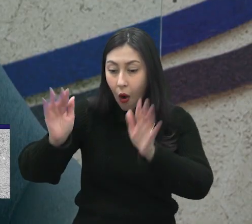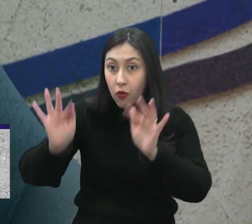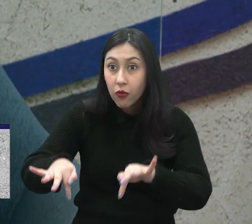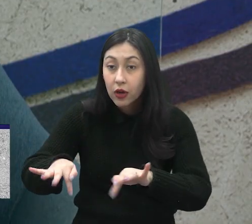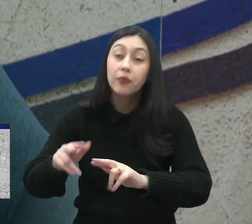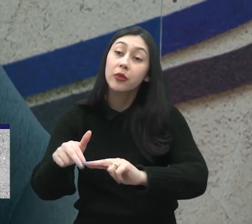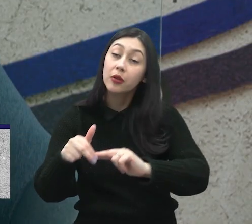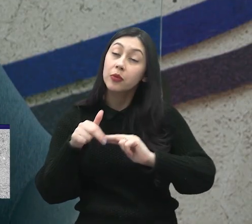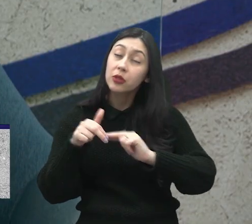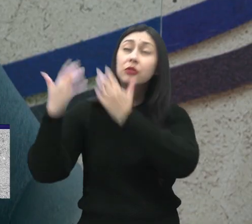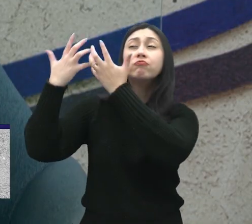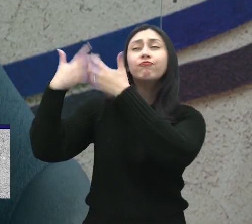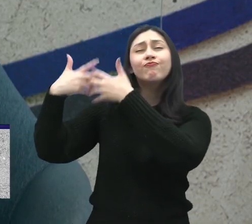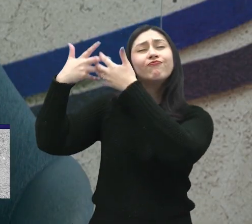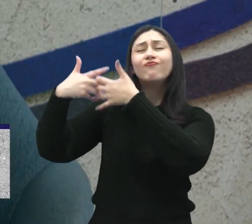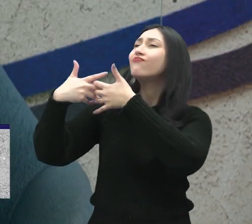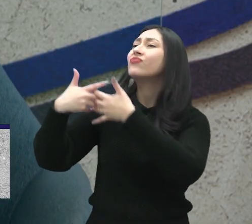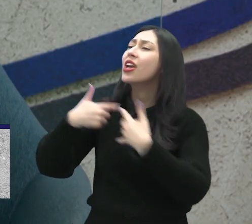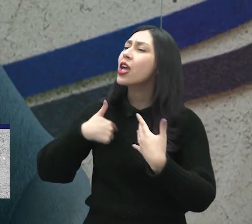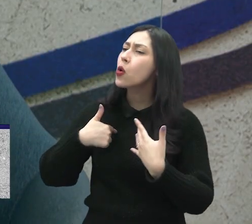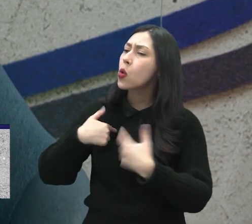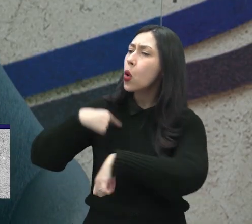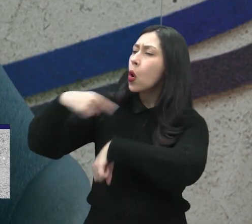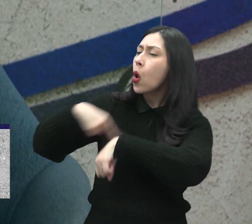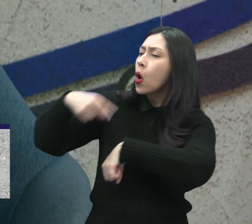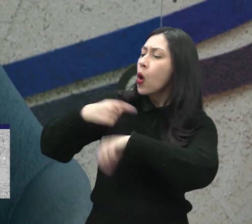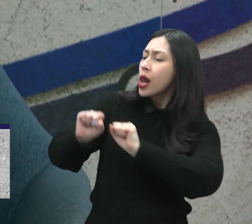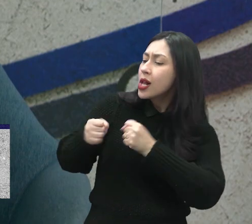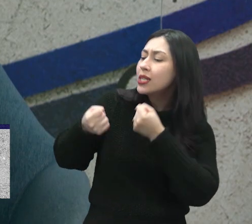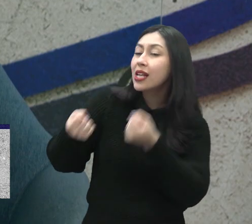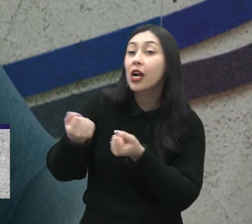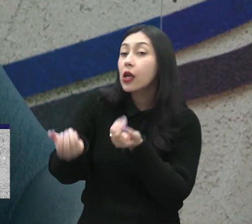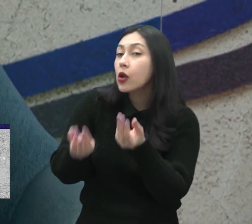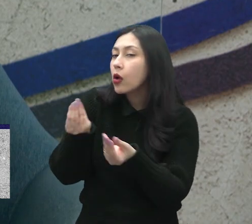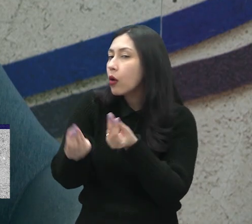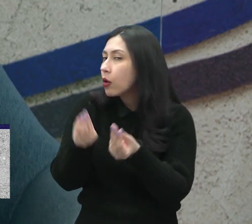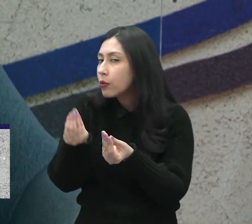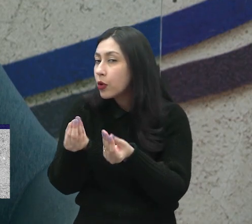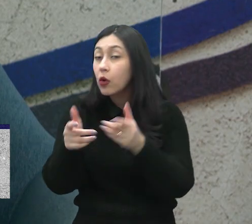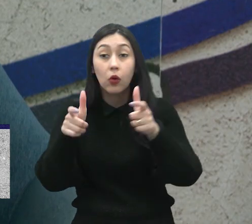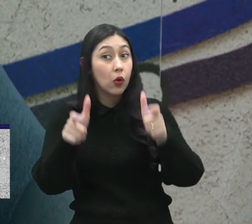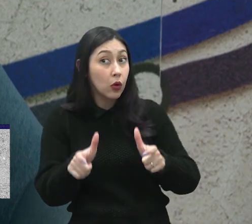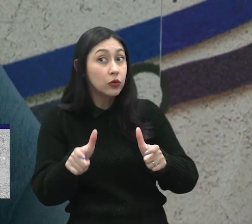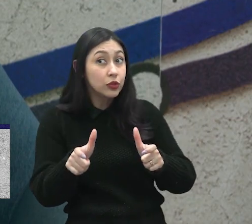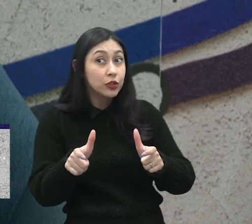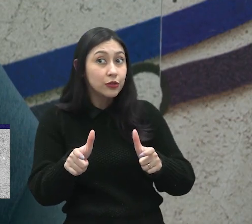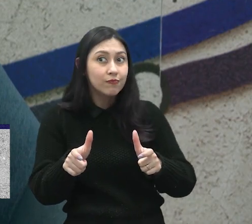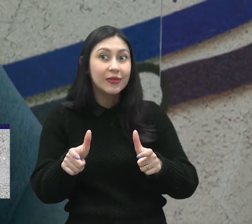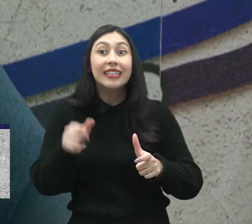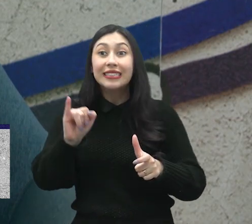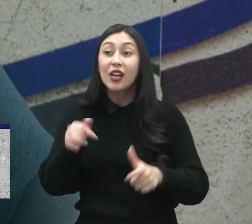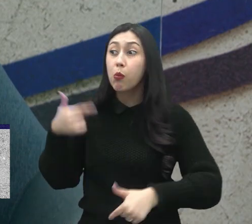refletido muito aonde a gente quer investir o nosso tempo. E se a gente tem investido o nosso tempo, né, ou a maior parte dele